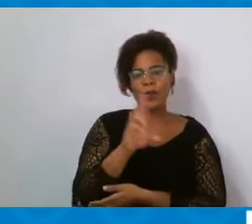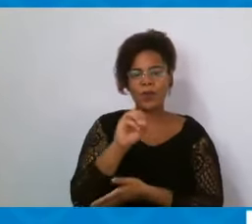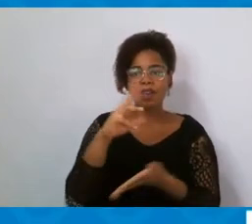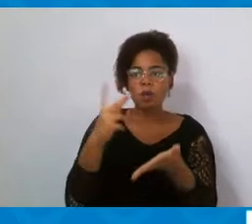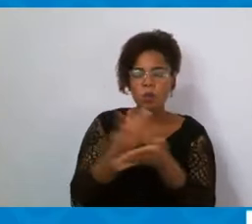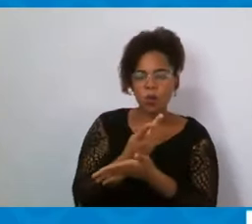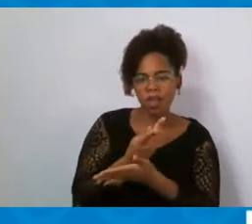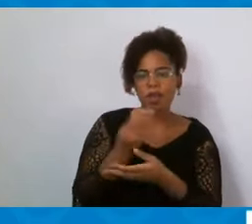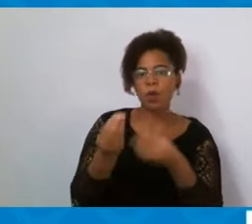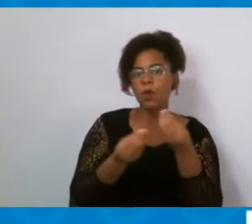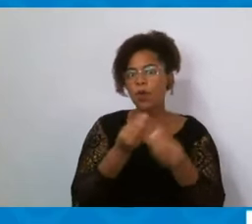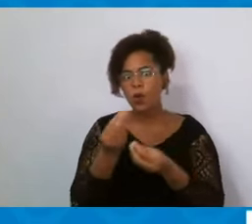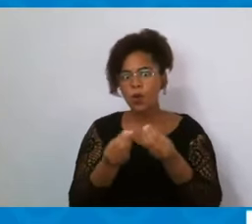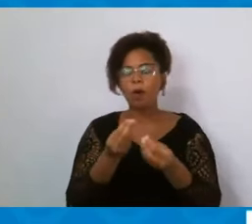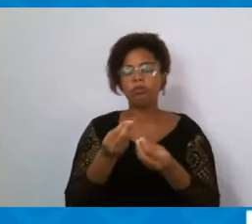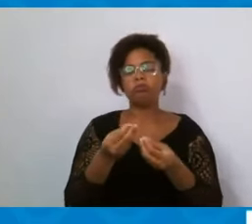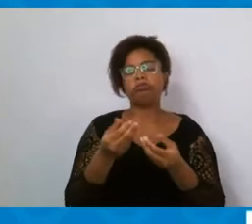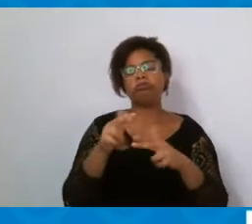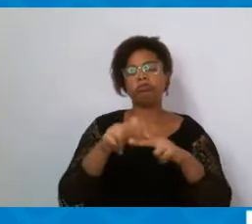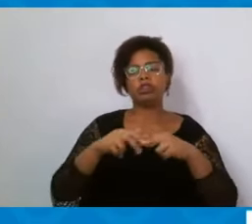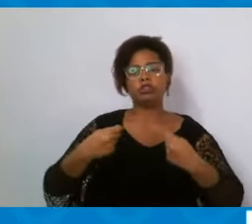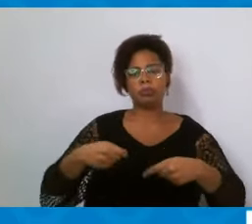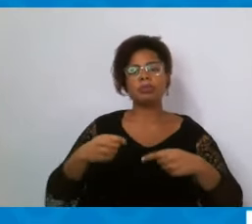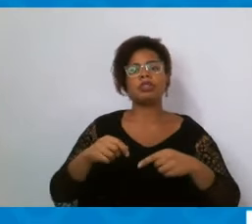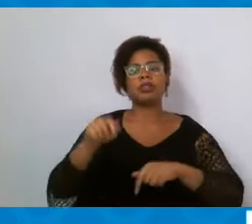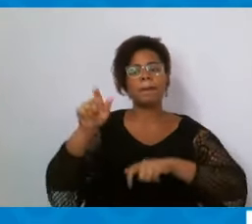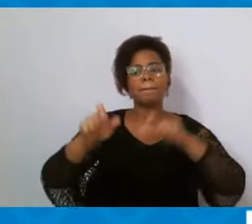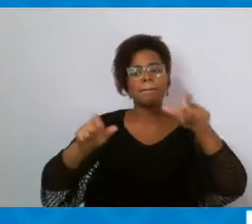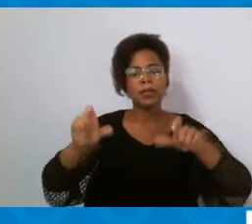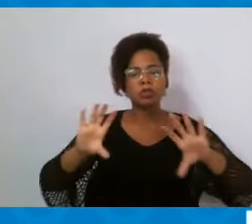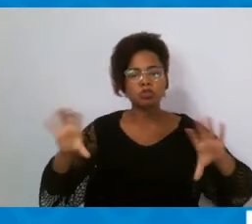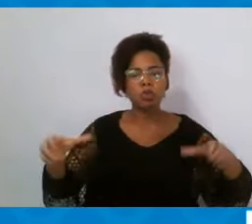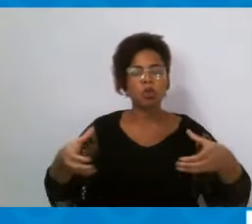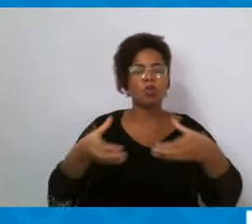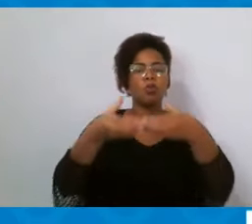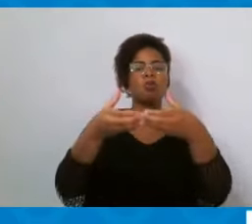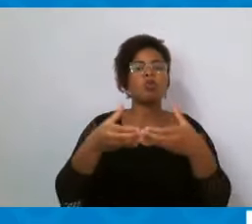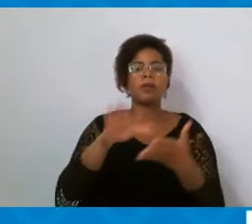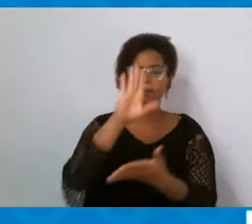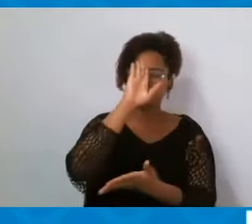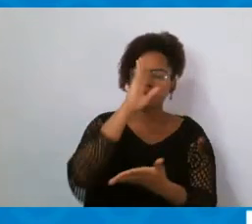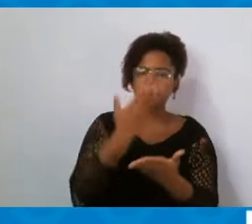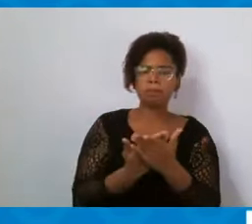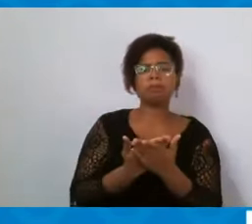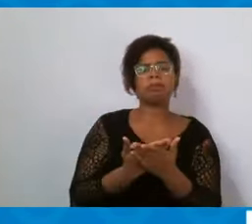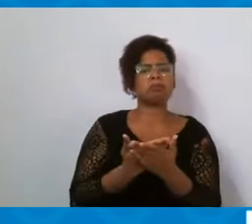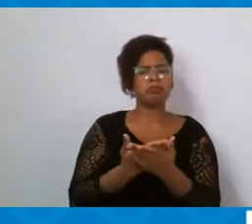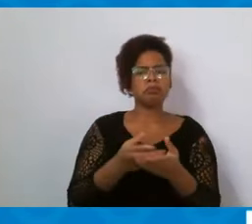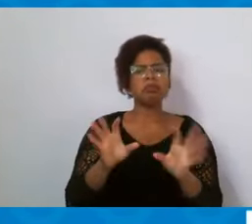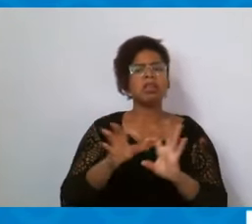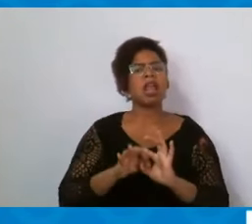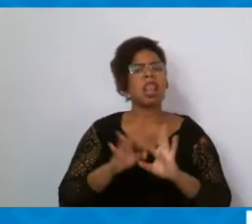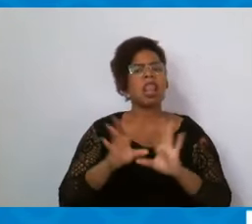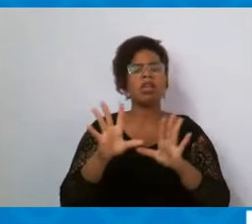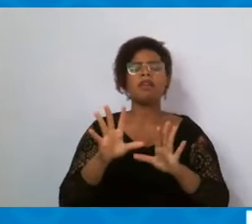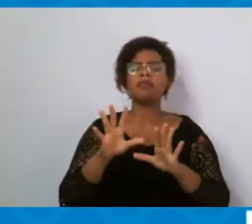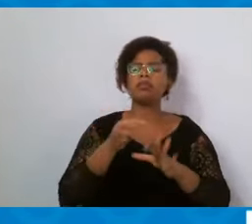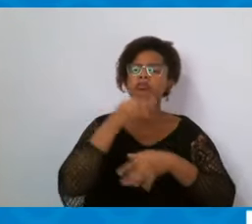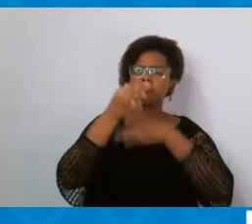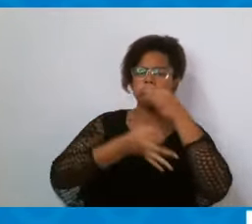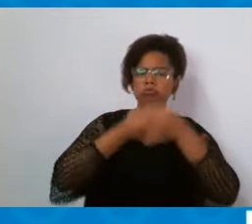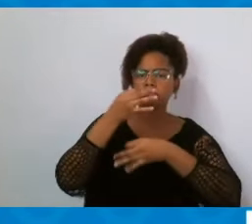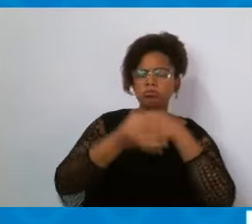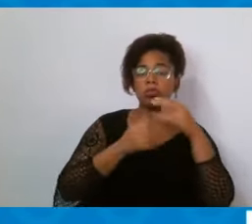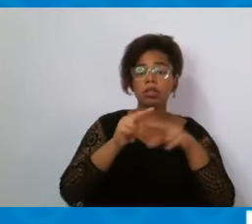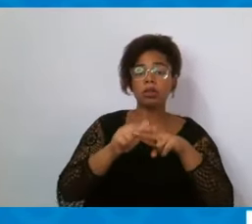que confia uns nos outros. Então o relacionamento entre professores e estudantes deve ser a base de tudo isso, deve